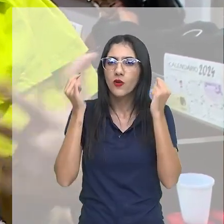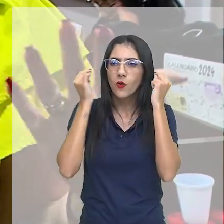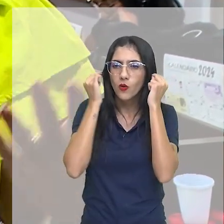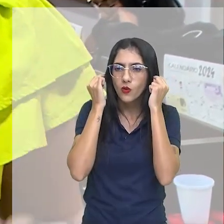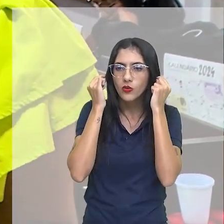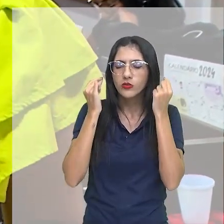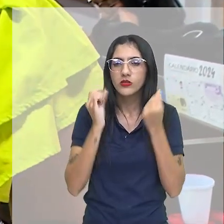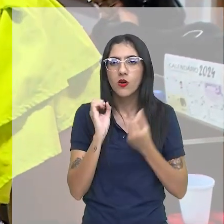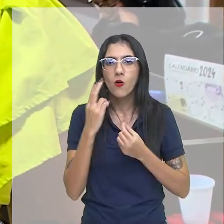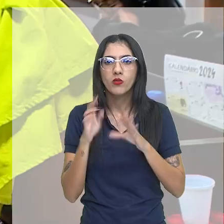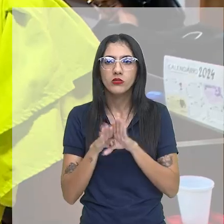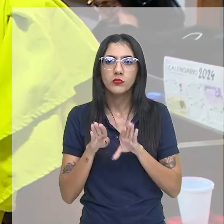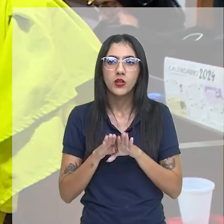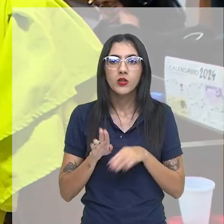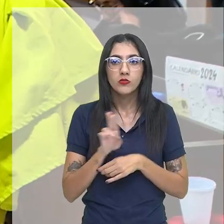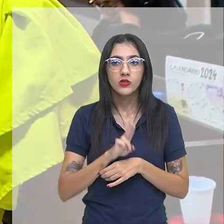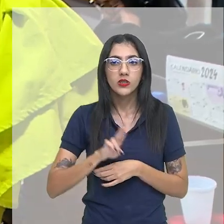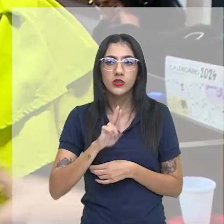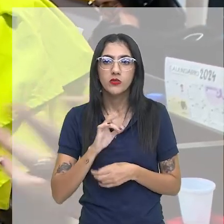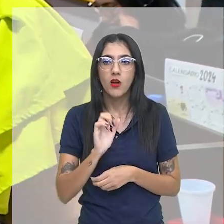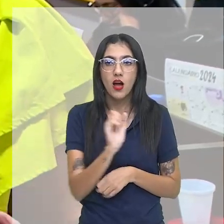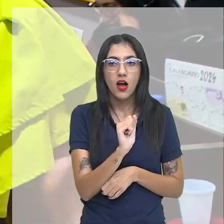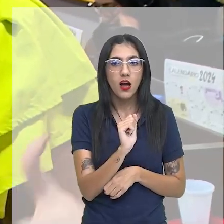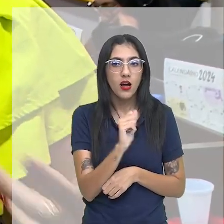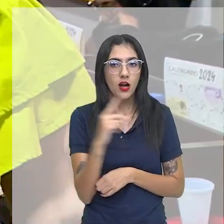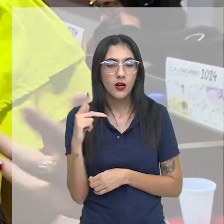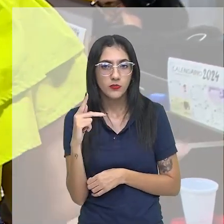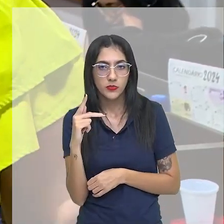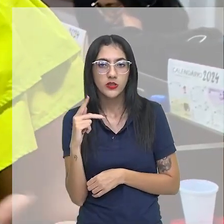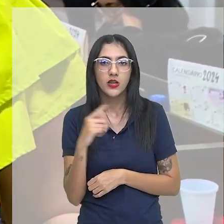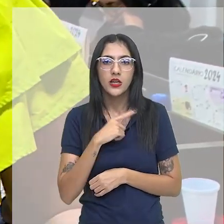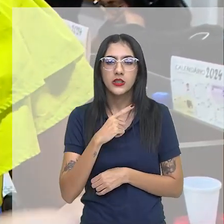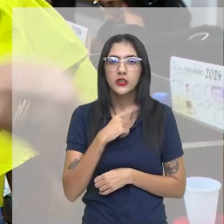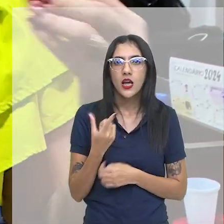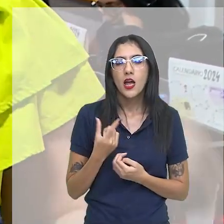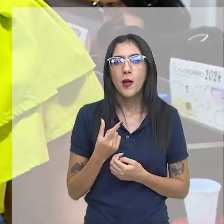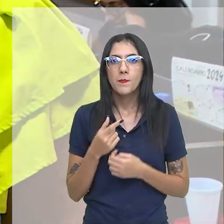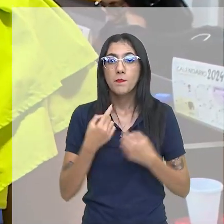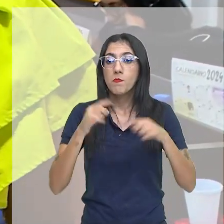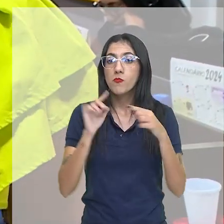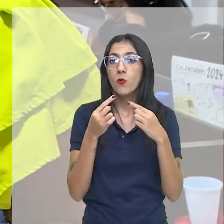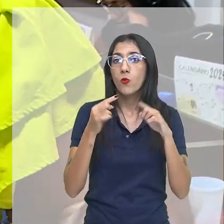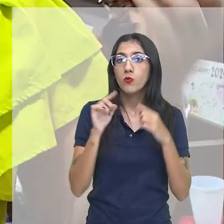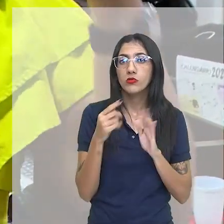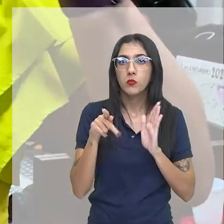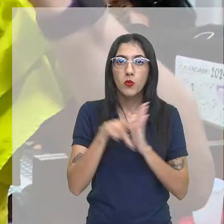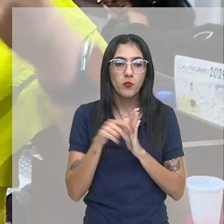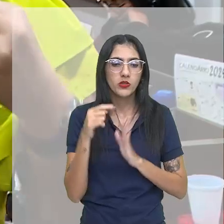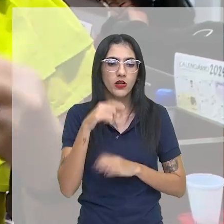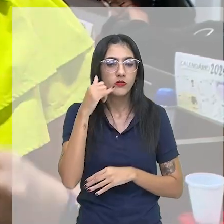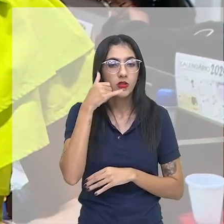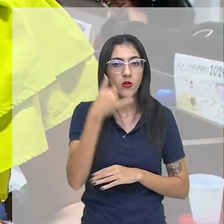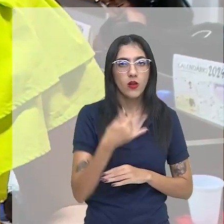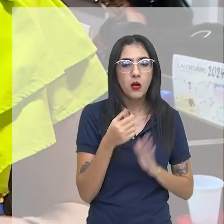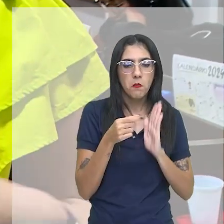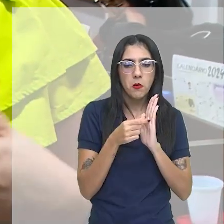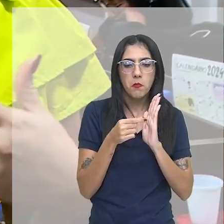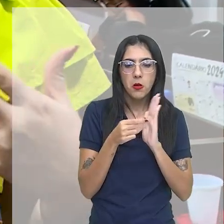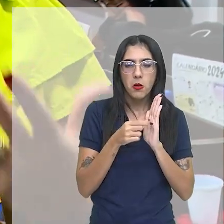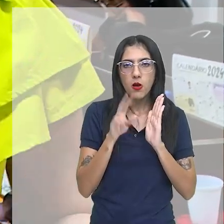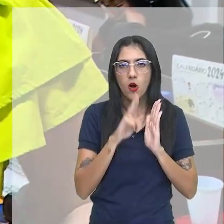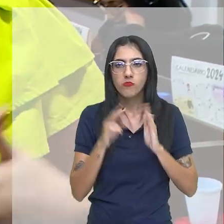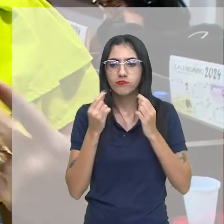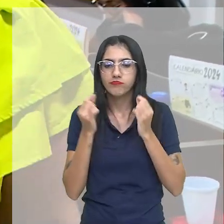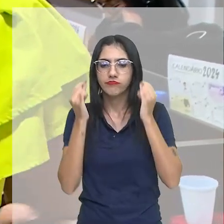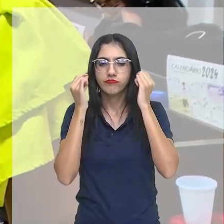ouvido, utilizando apps que tocam, né, seleções musicais que estão ali no meu celular, parei com fone de ouvido